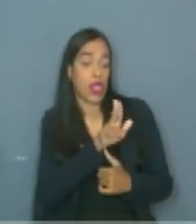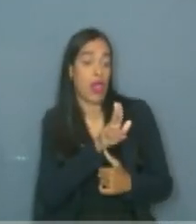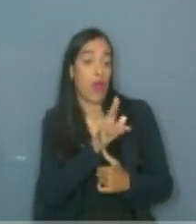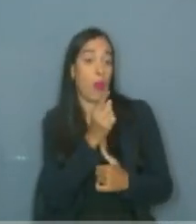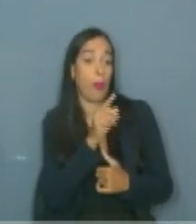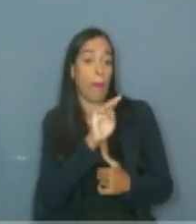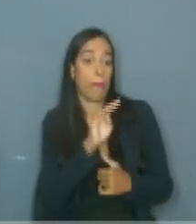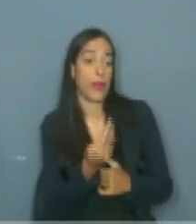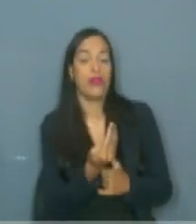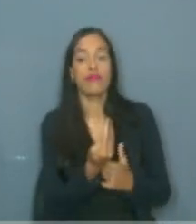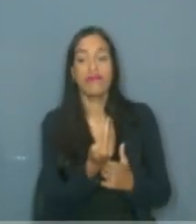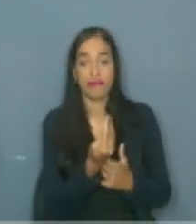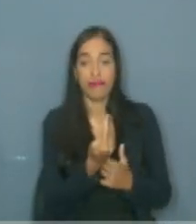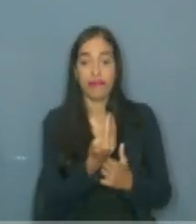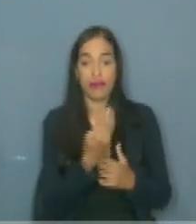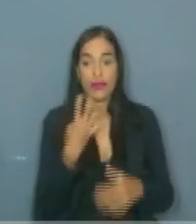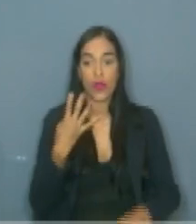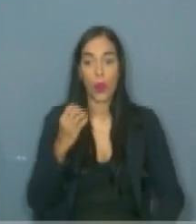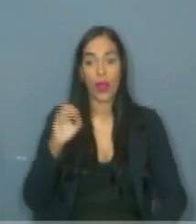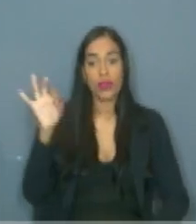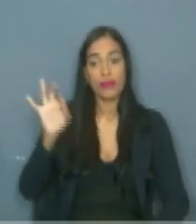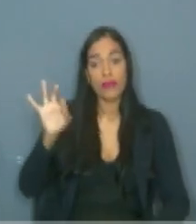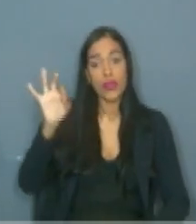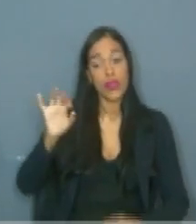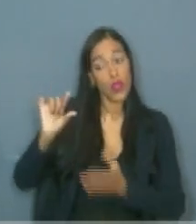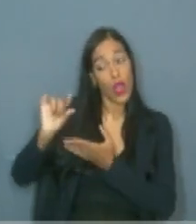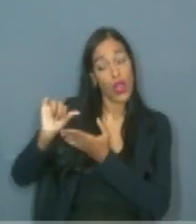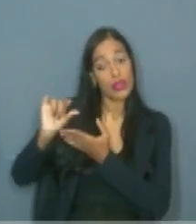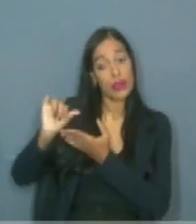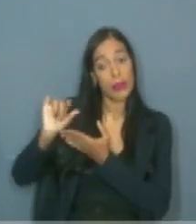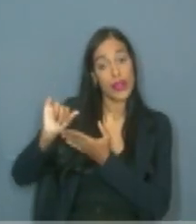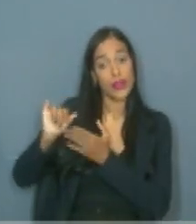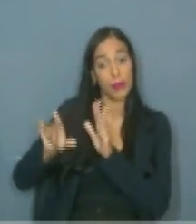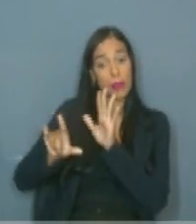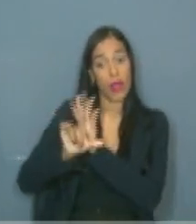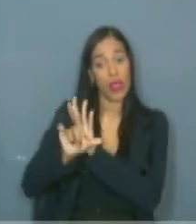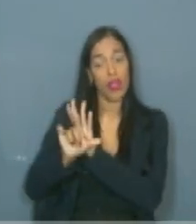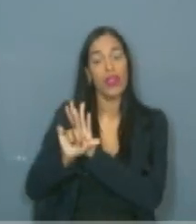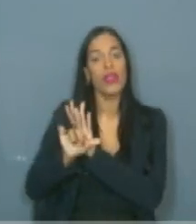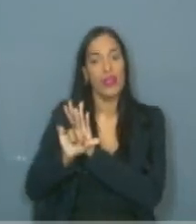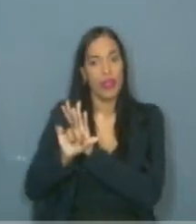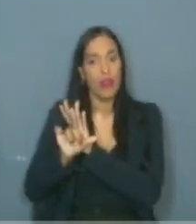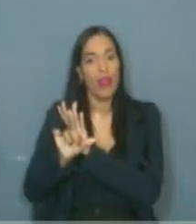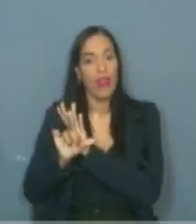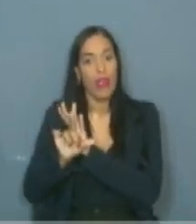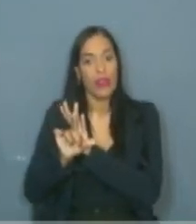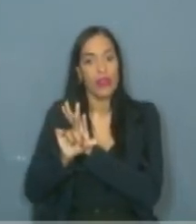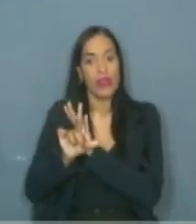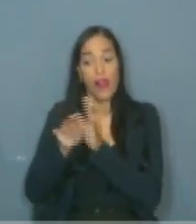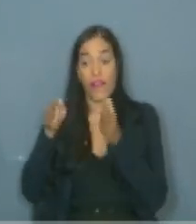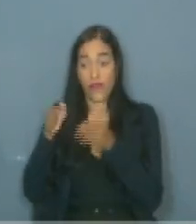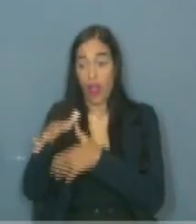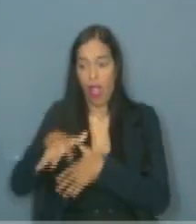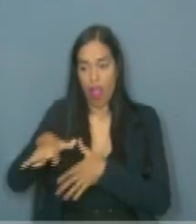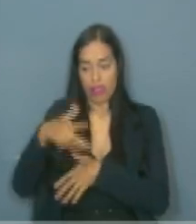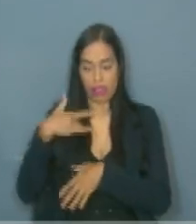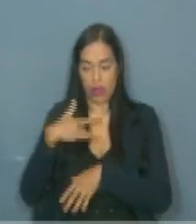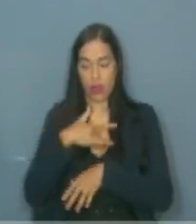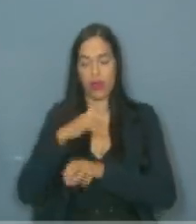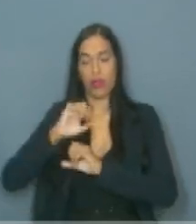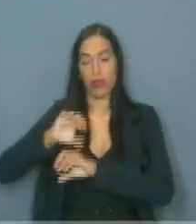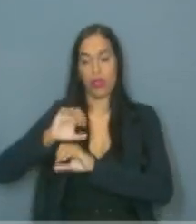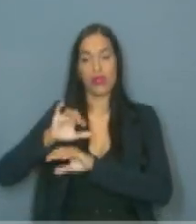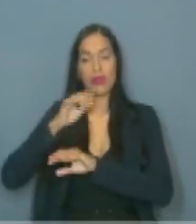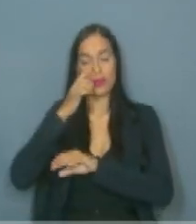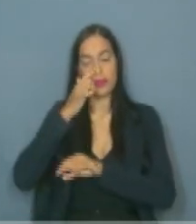bilhões, sendo que 40% desse orçamento, obrigatoriamente por lei, ele está com saúde e educação. Então a margem de manobra